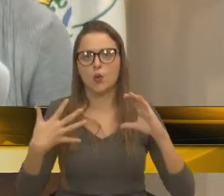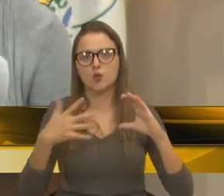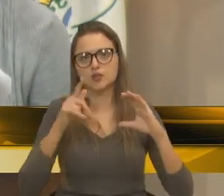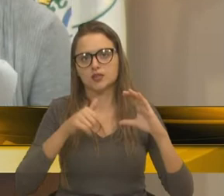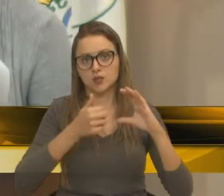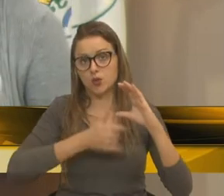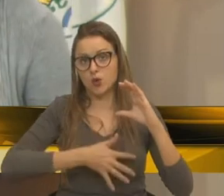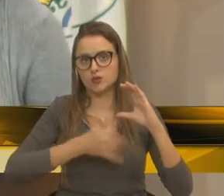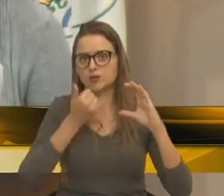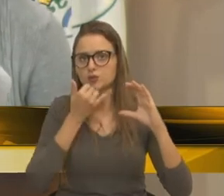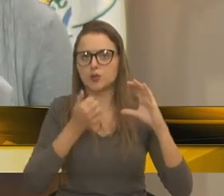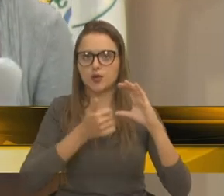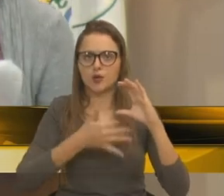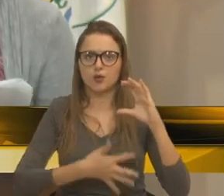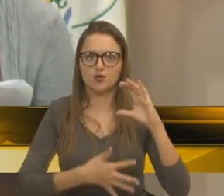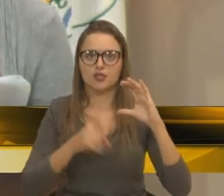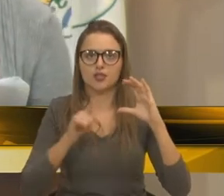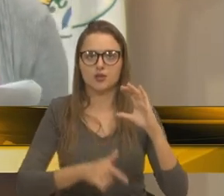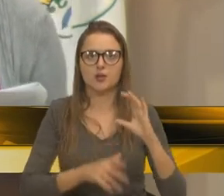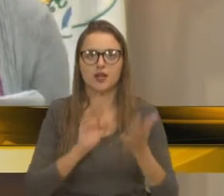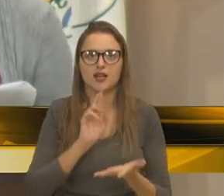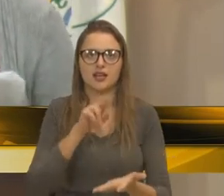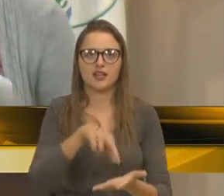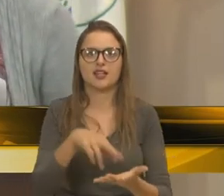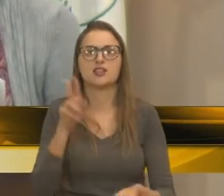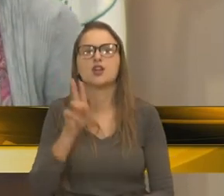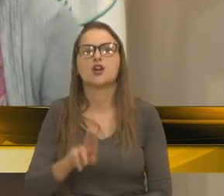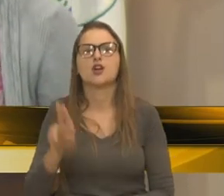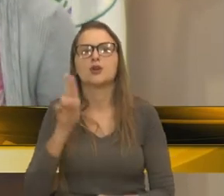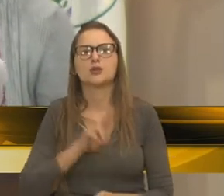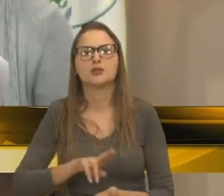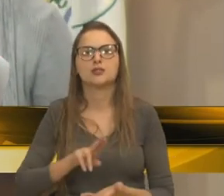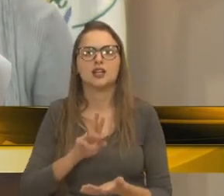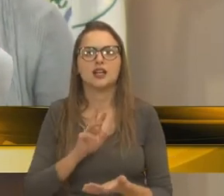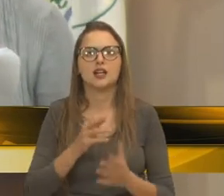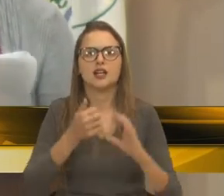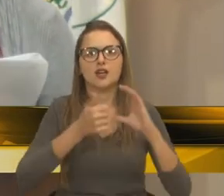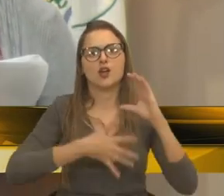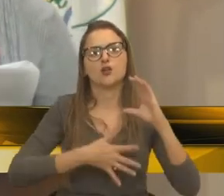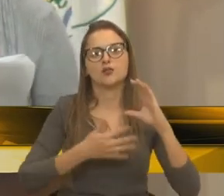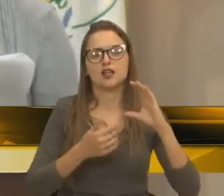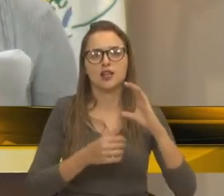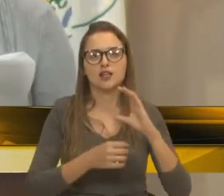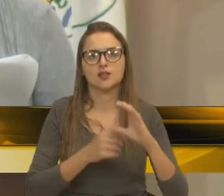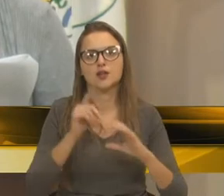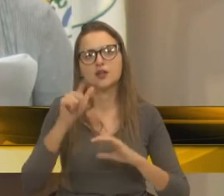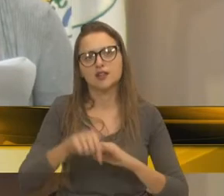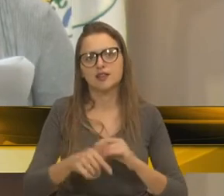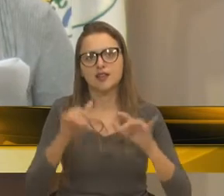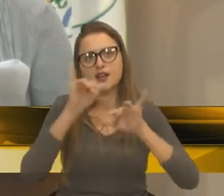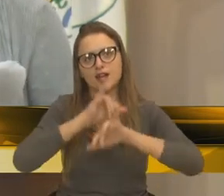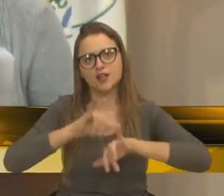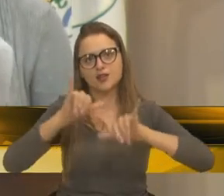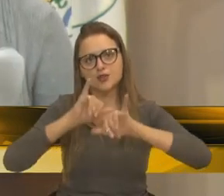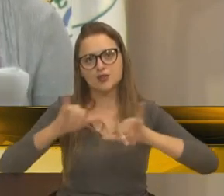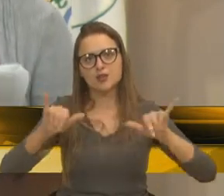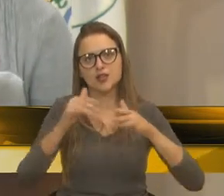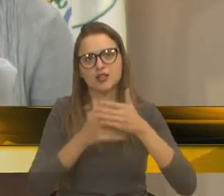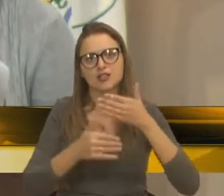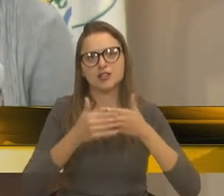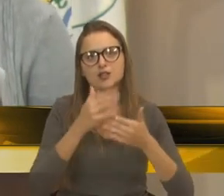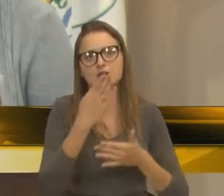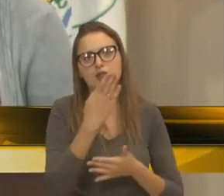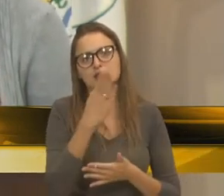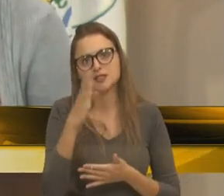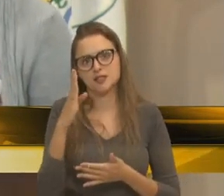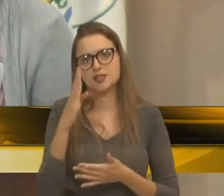O conceito, só que aí é muita má fé, né? Usar um conceito que é difundido em todas as